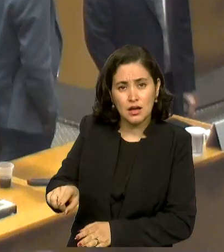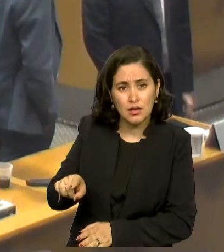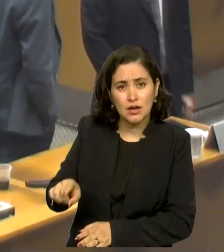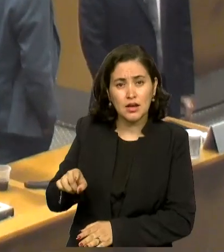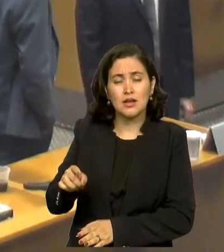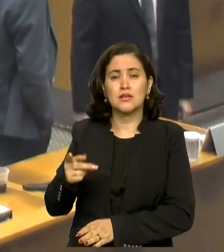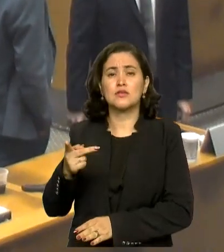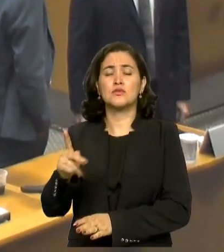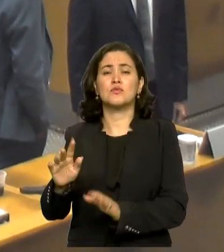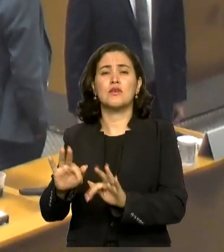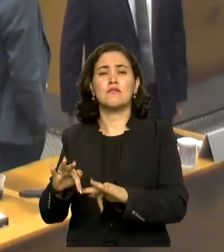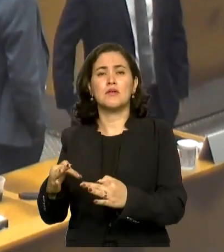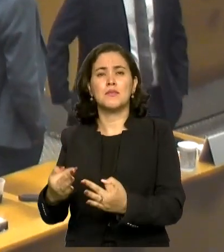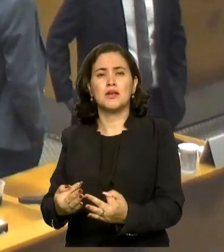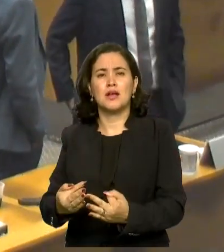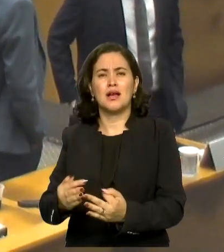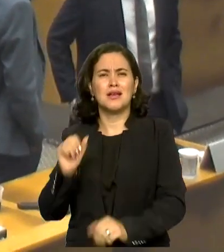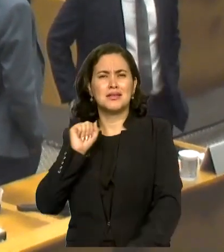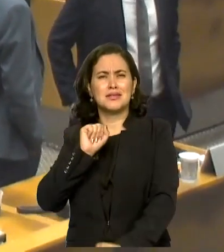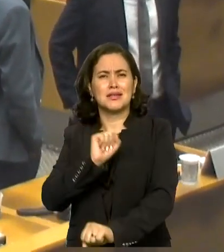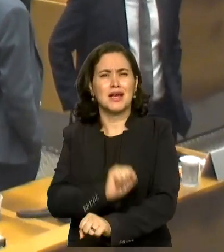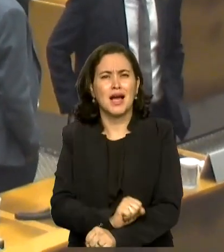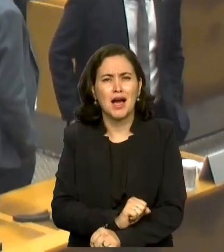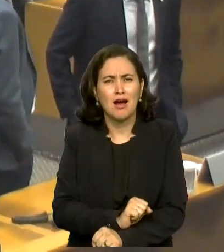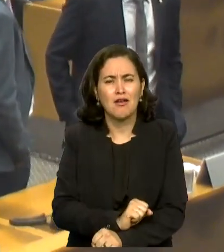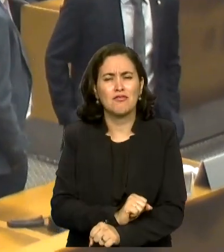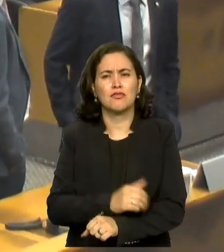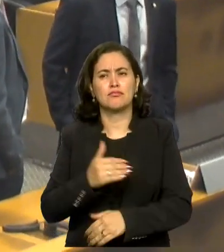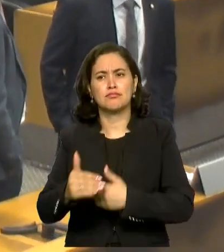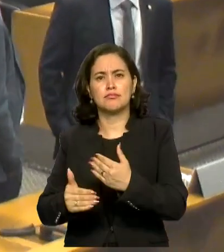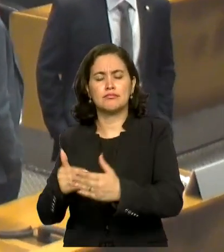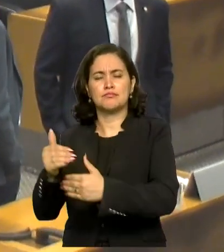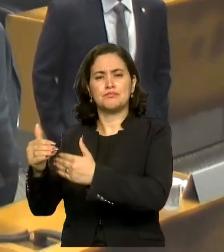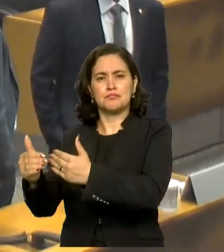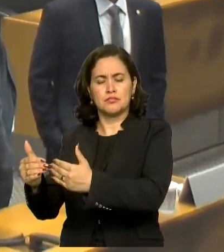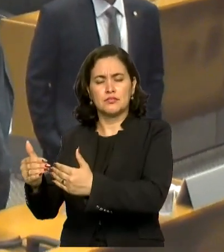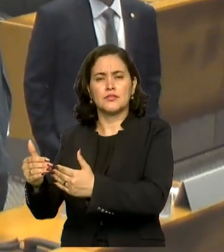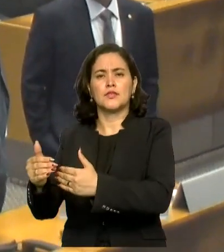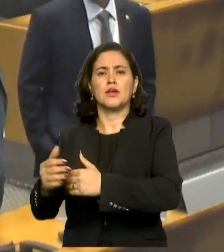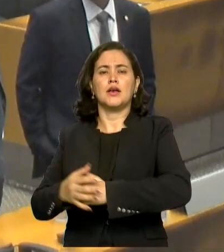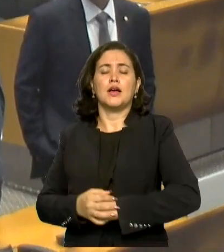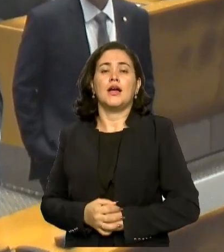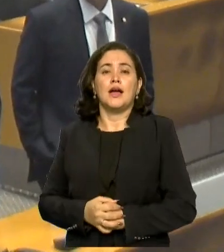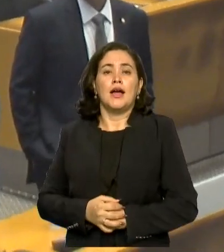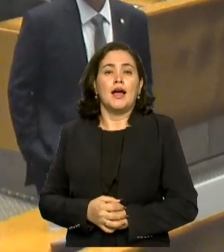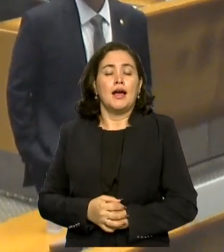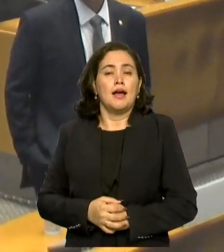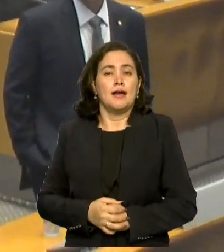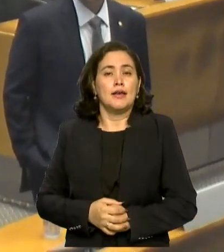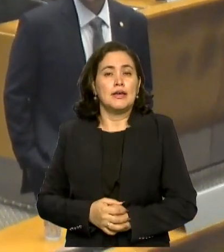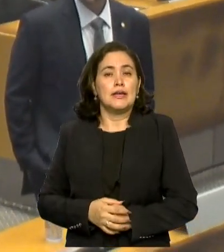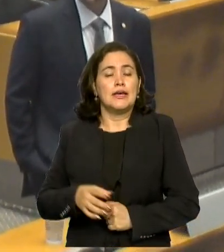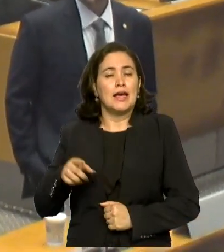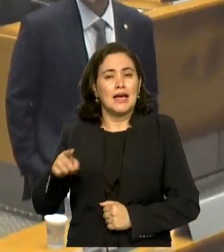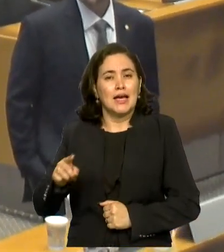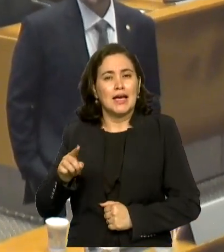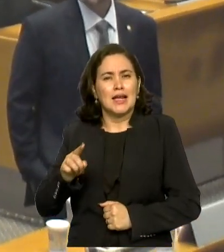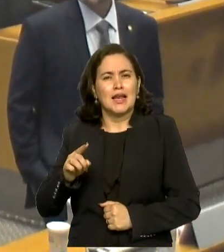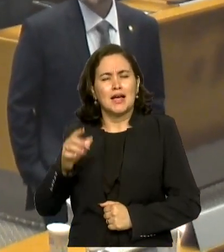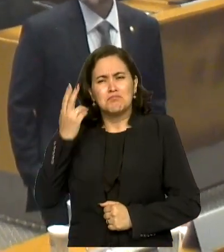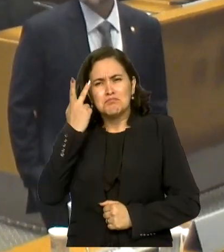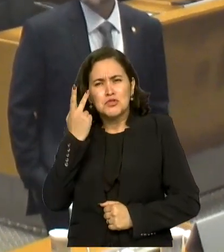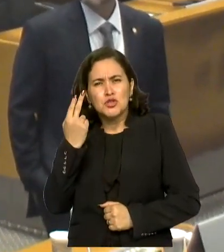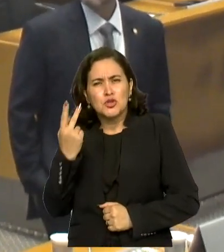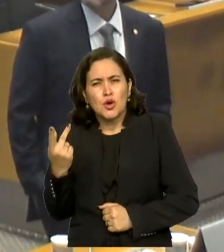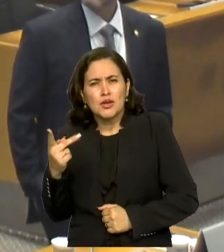vida, superou as barreiras, é formada em assistência social e tem uma linda história de superação e luta, principalmente